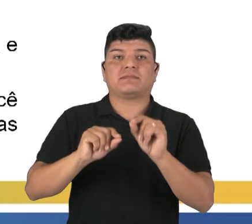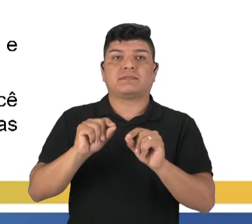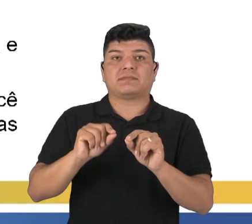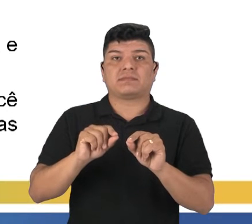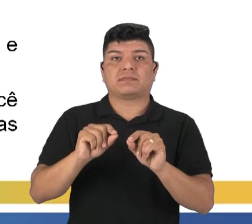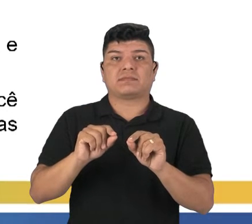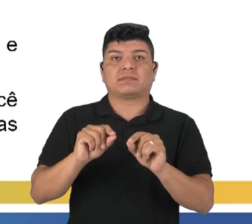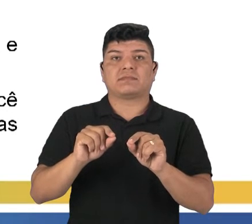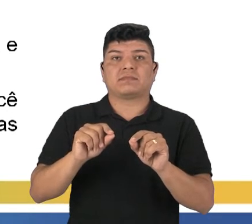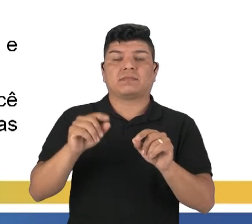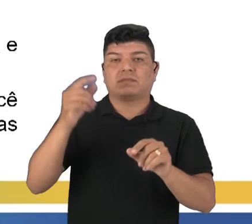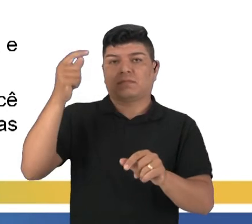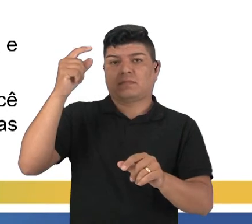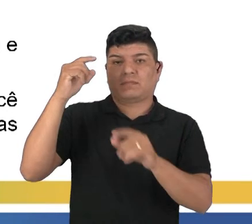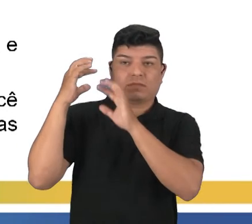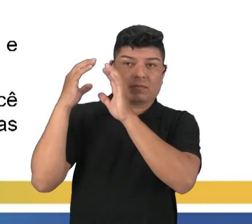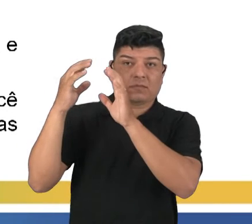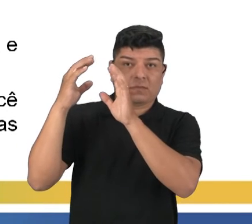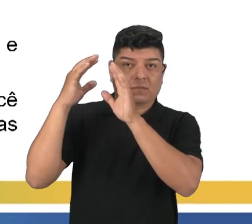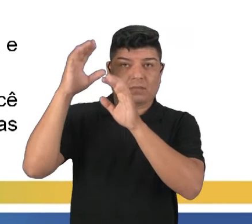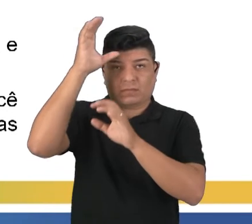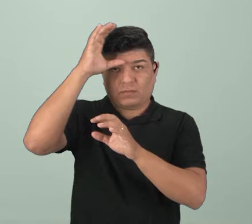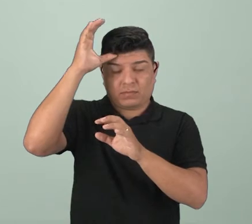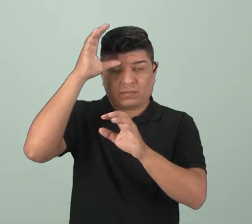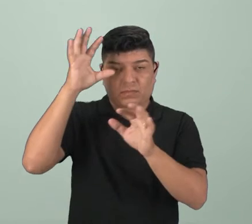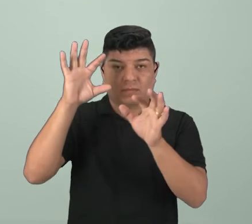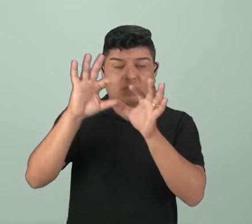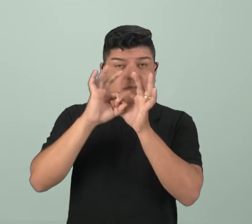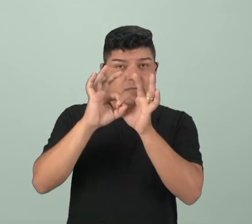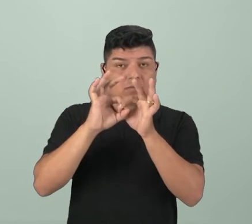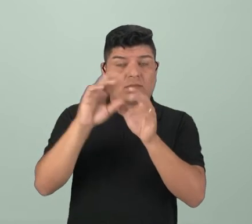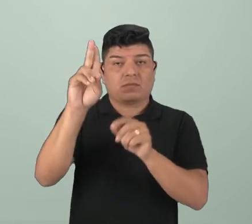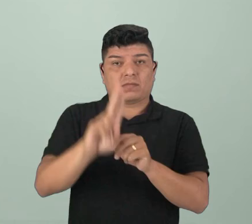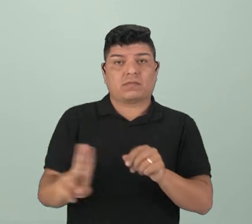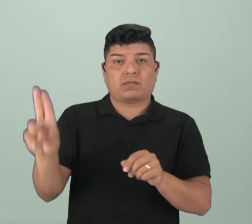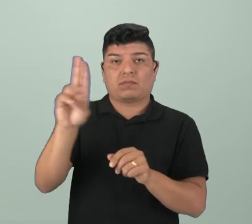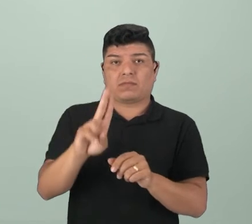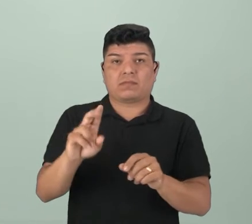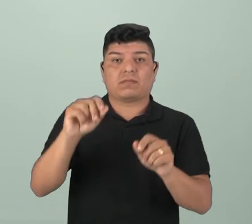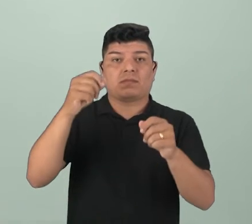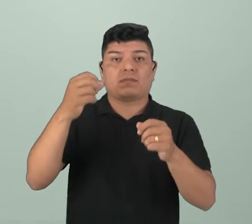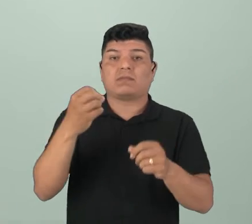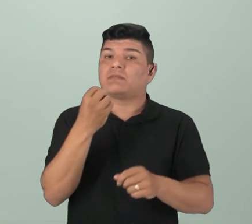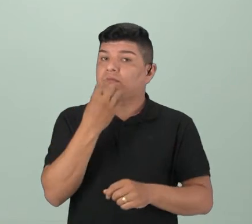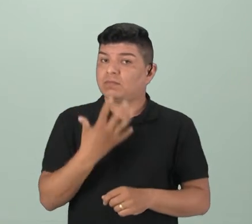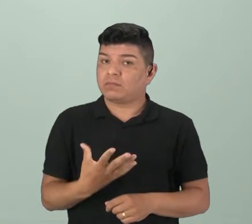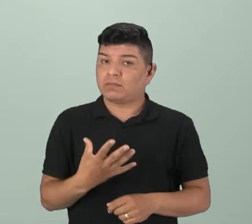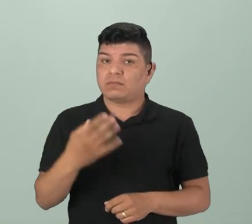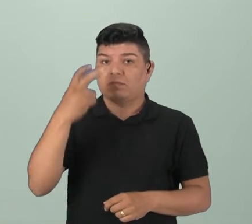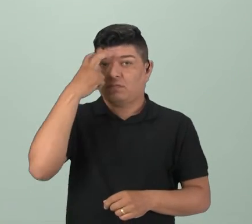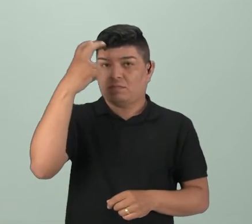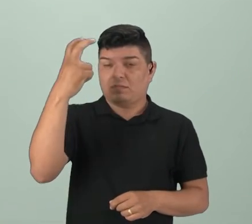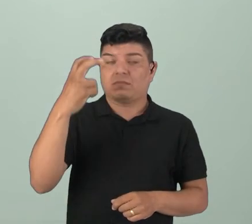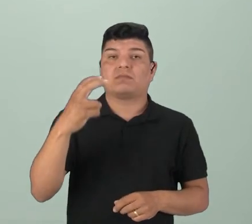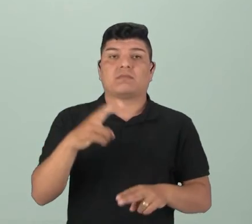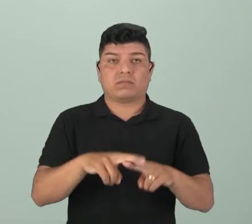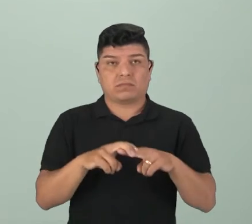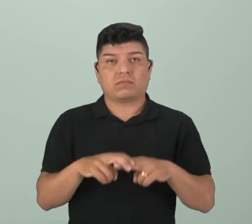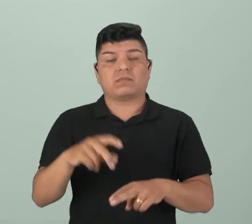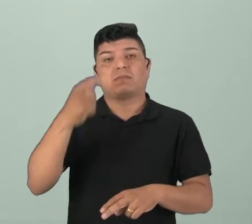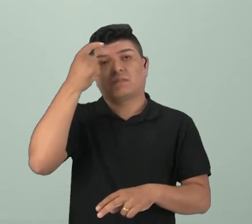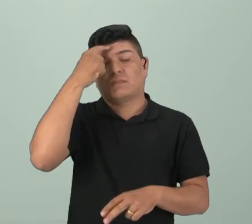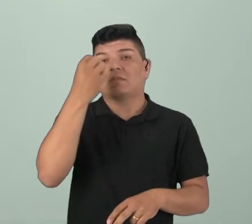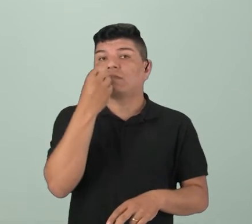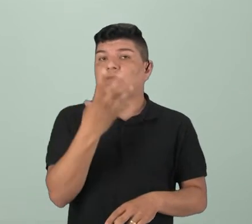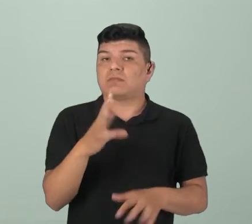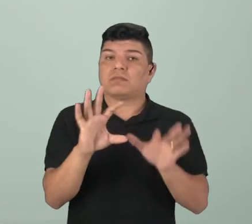determinar a linha de raciocínio que você quer dar. Os conectivos então têm que ser usados de forma bem inteligente. Você tem que pensar